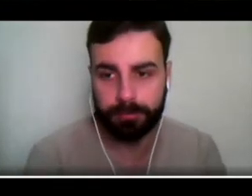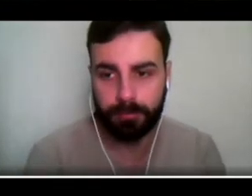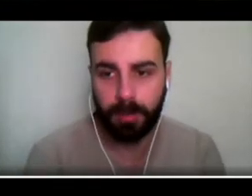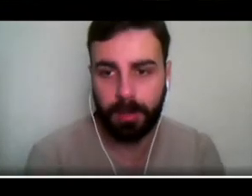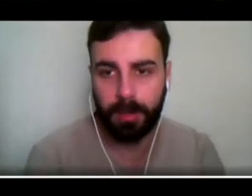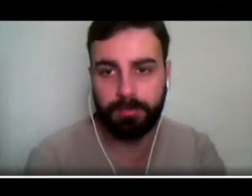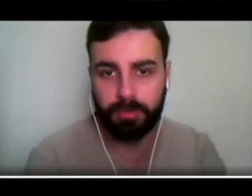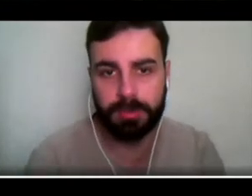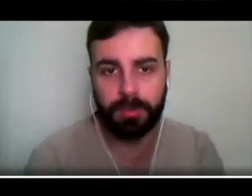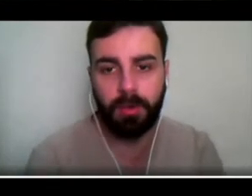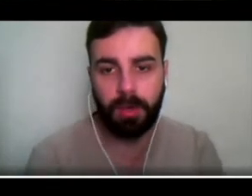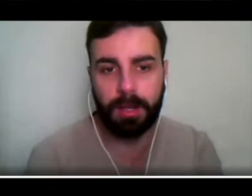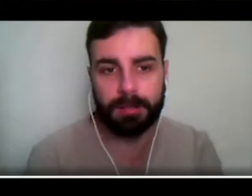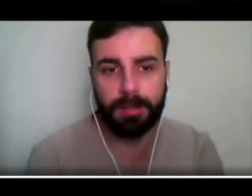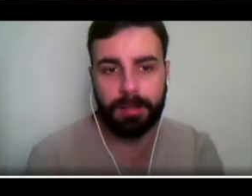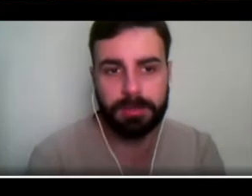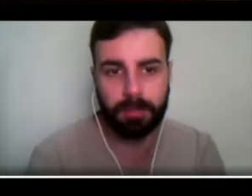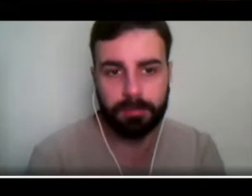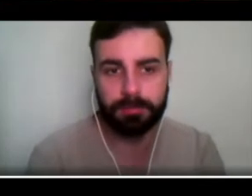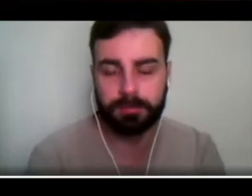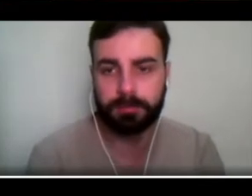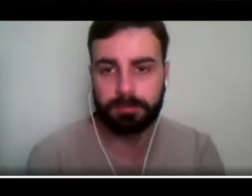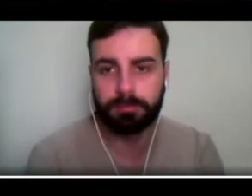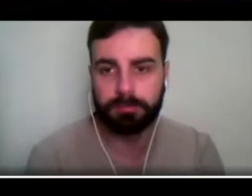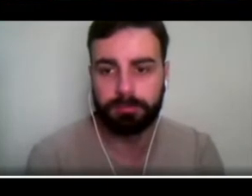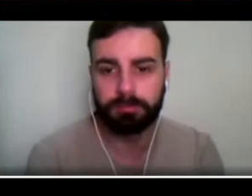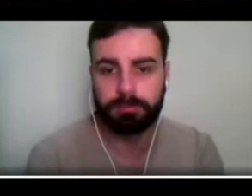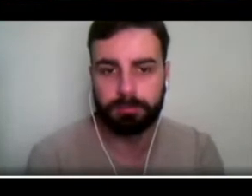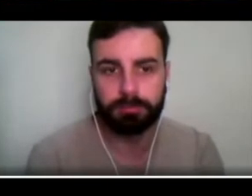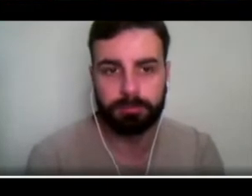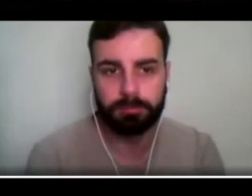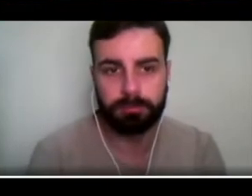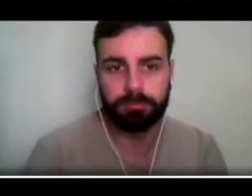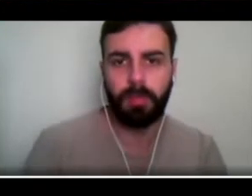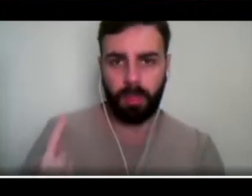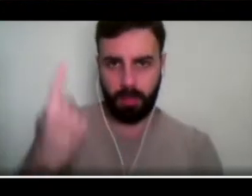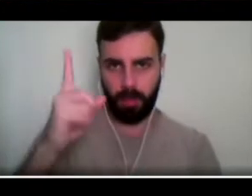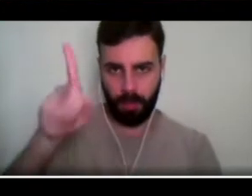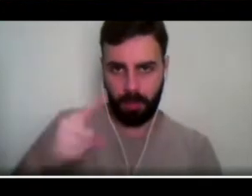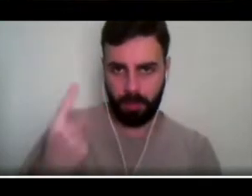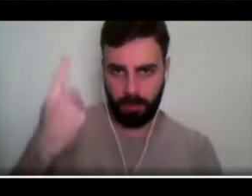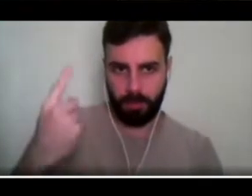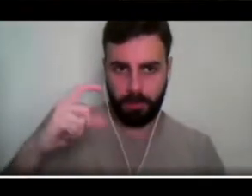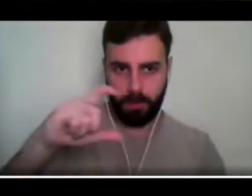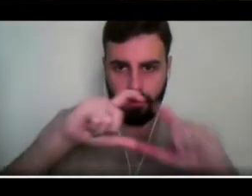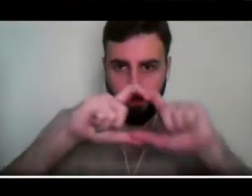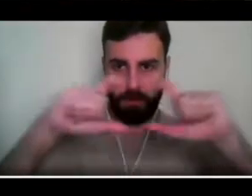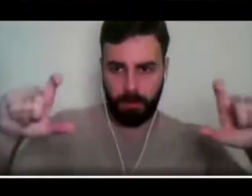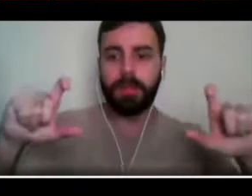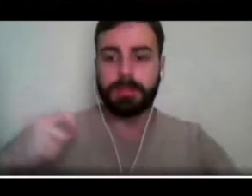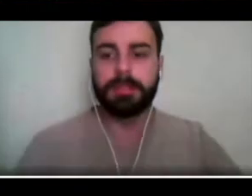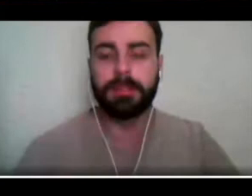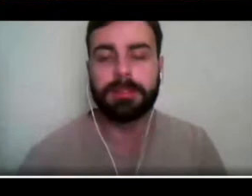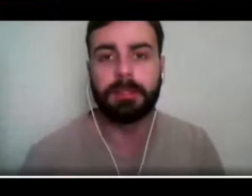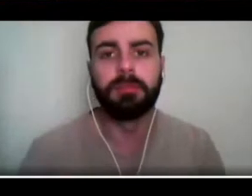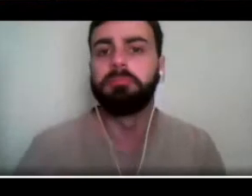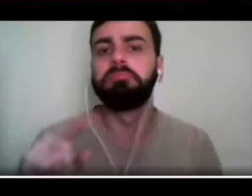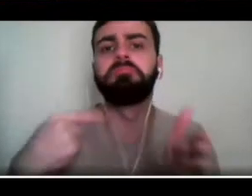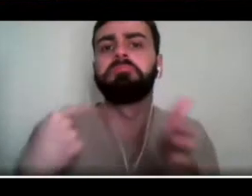colocada lá no enunciado. Essa função aqui, qual que é a dúvida? Sim, sim. Ah,